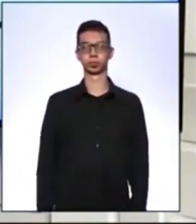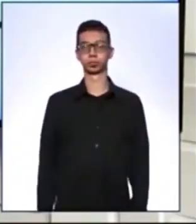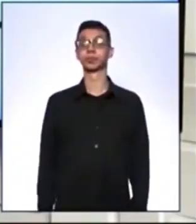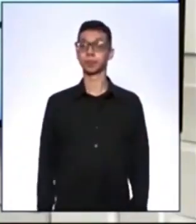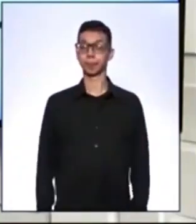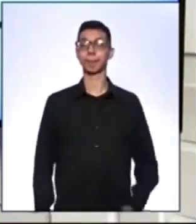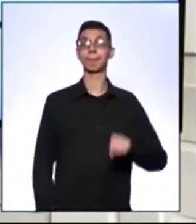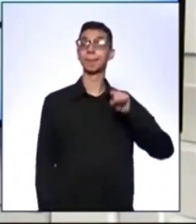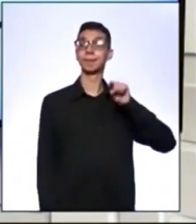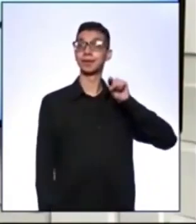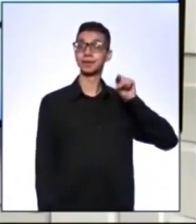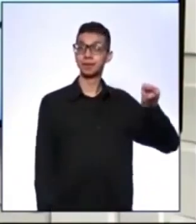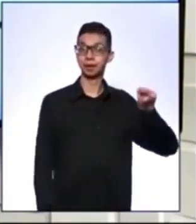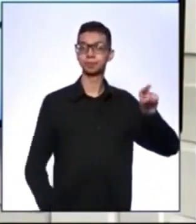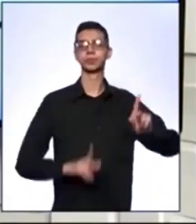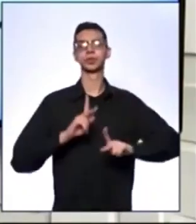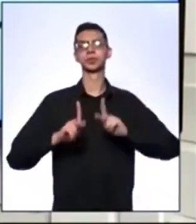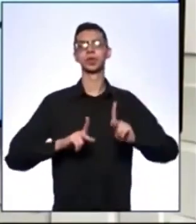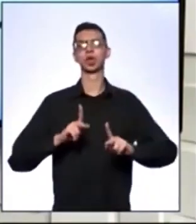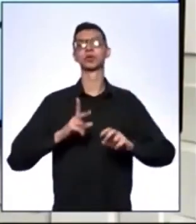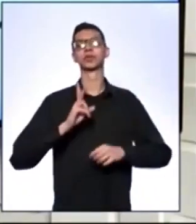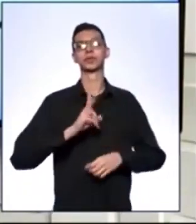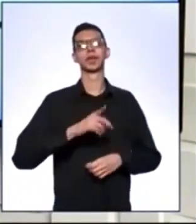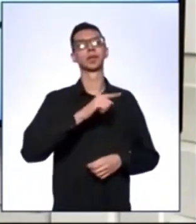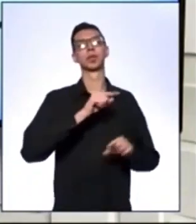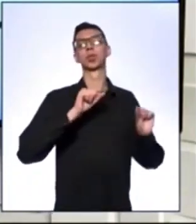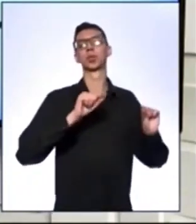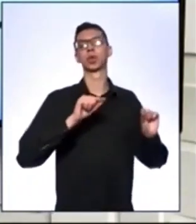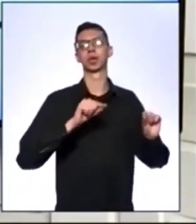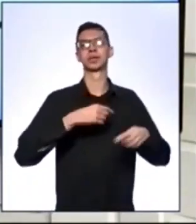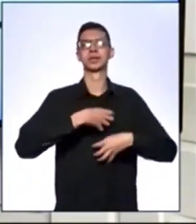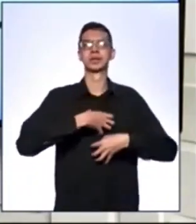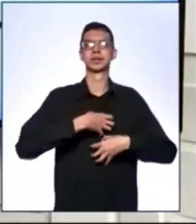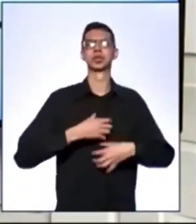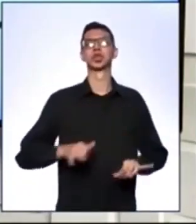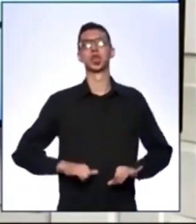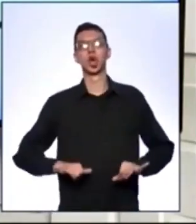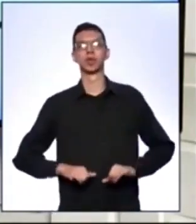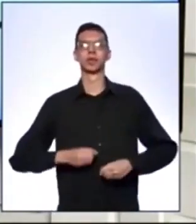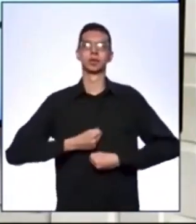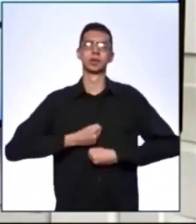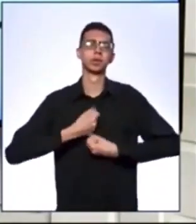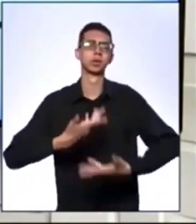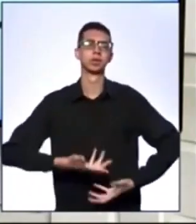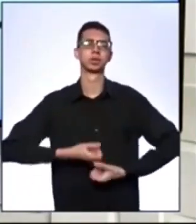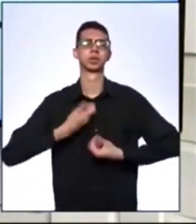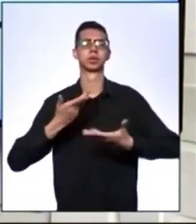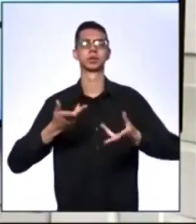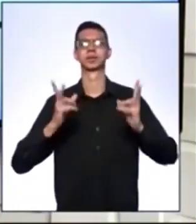essa população vai manifestar o seu sentimento, as suas dores, as suas angústias.